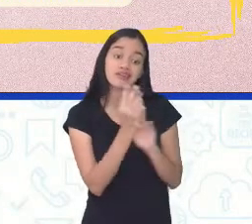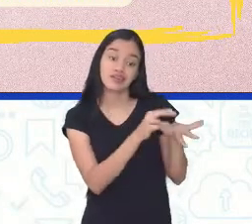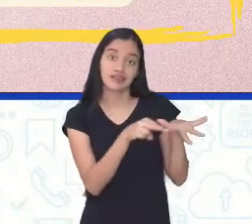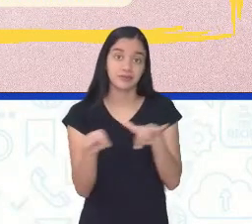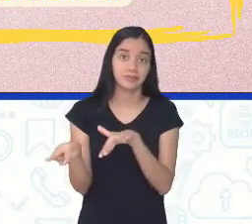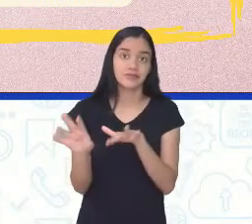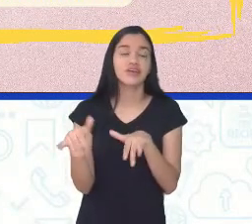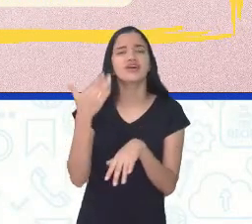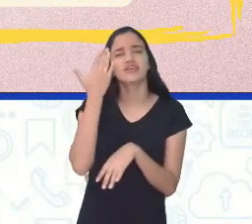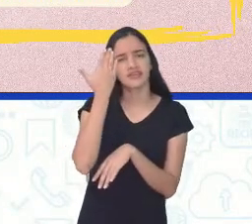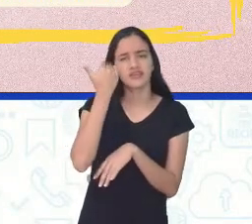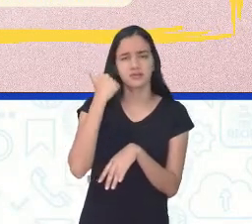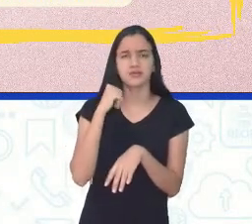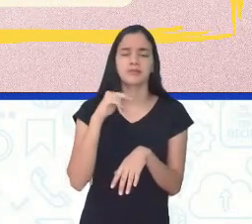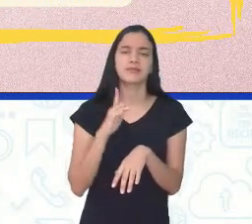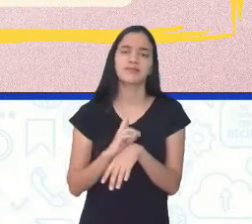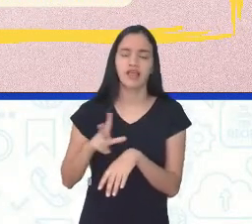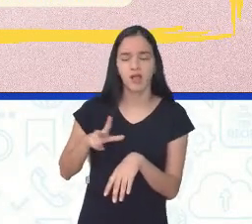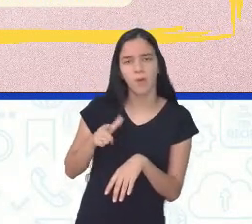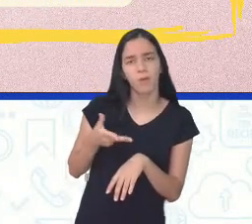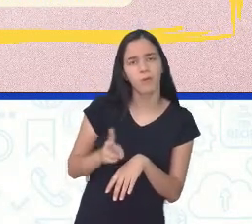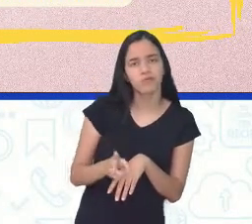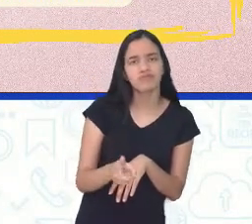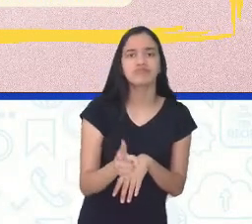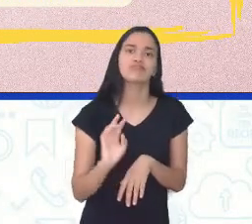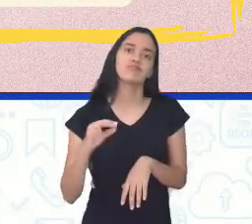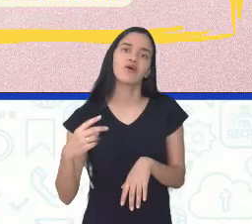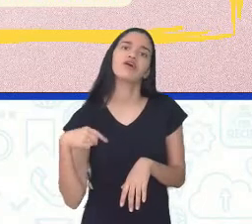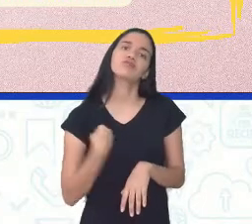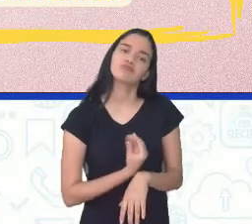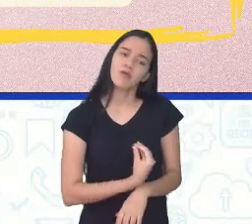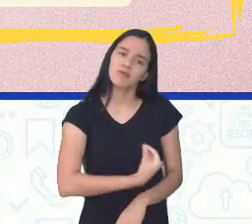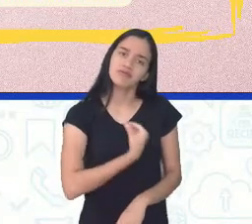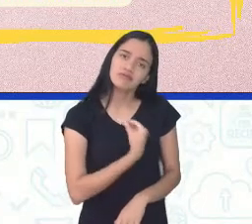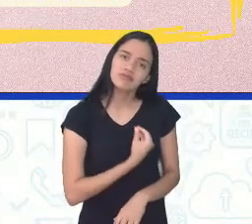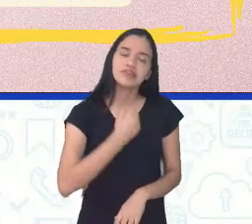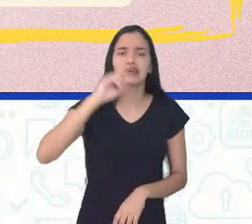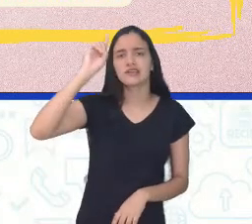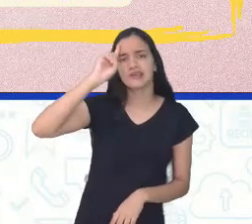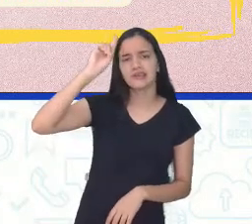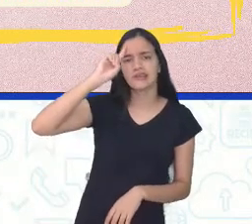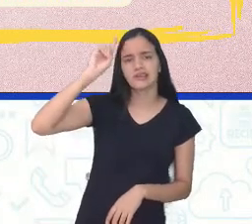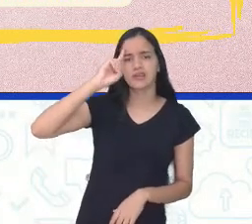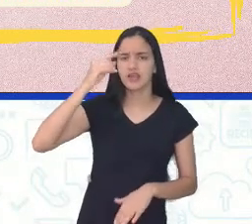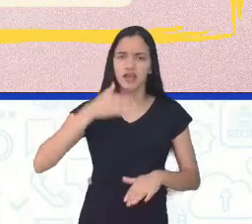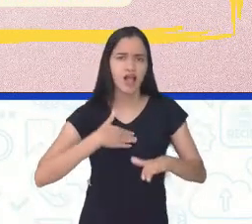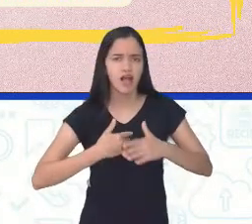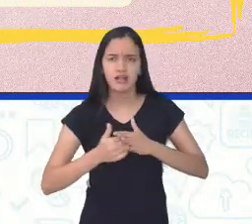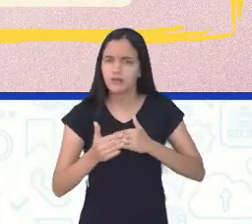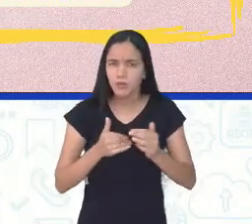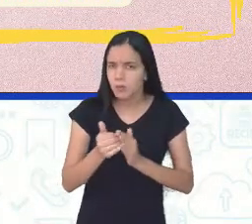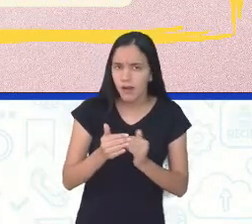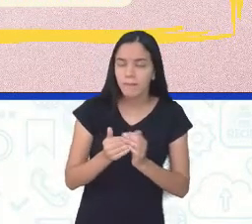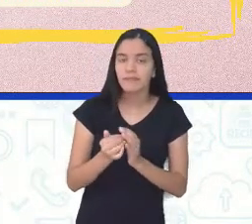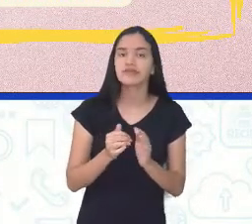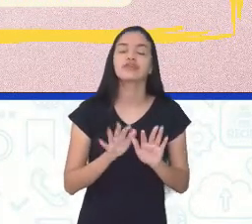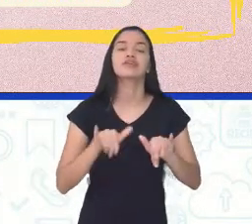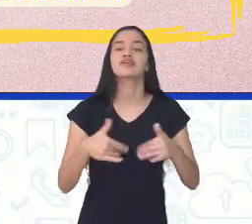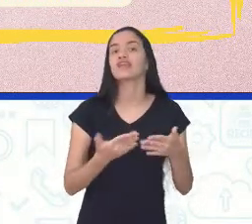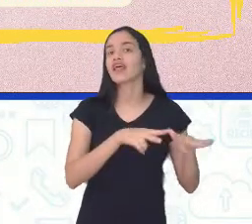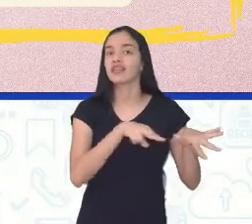semana. Sabemos que isso tem que continuar na nossa vida, no nosso dia a dia, independente dessa semana. E o nosso